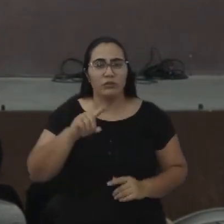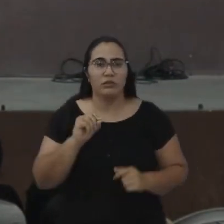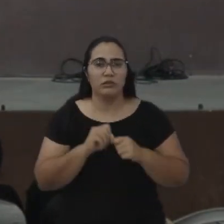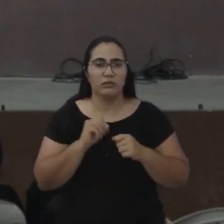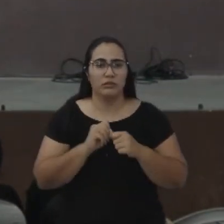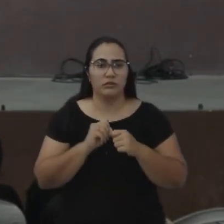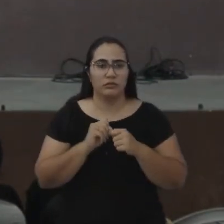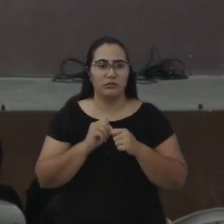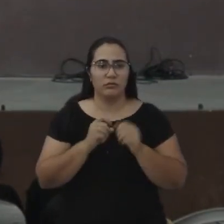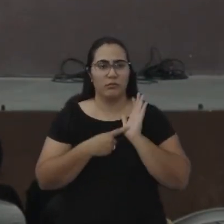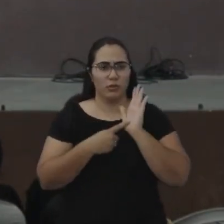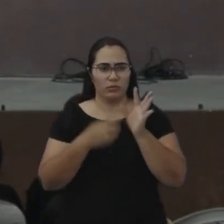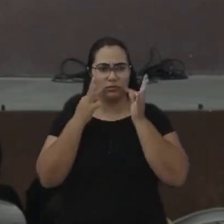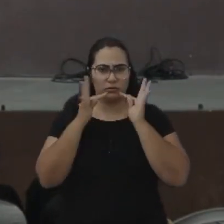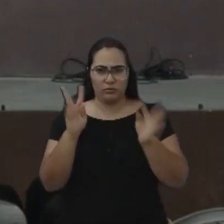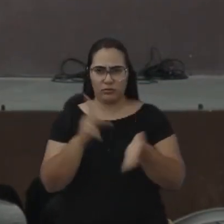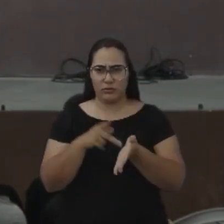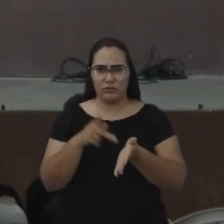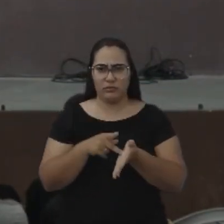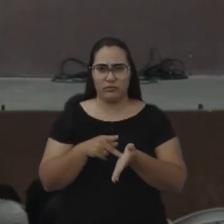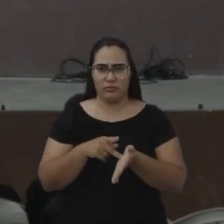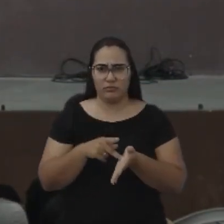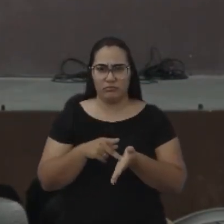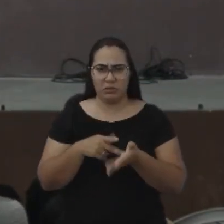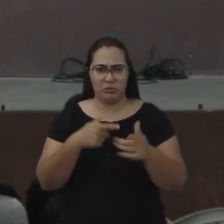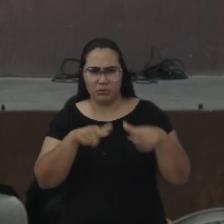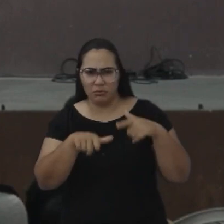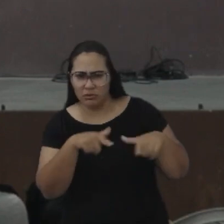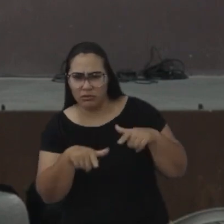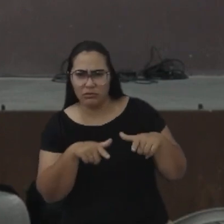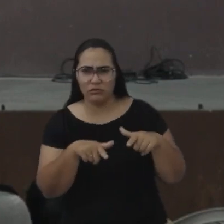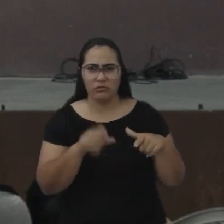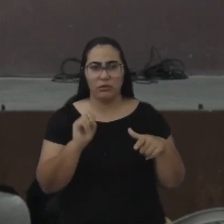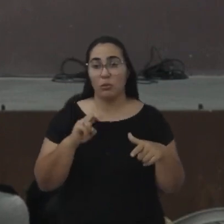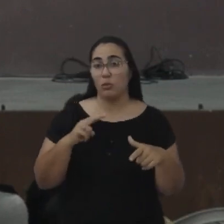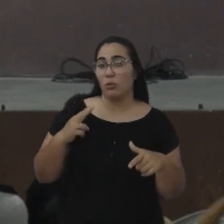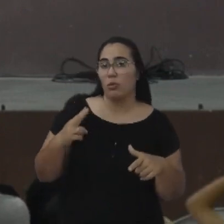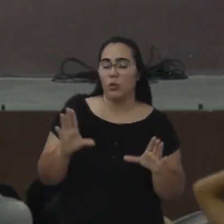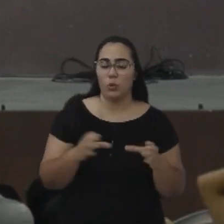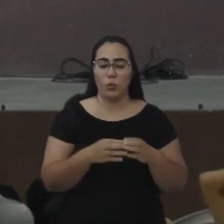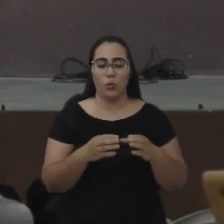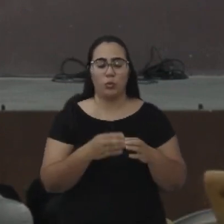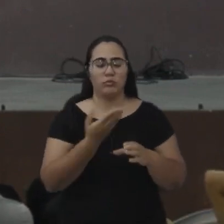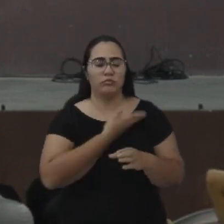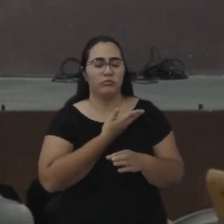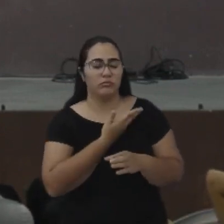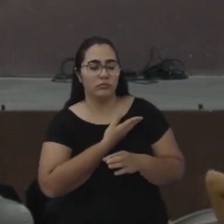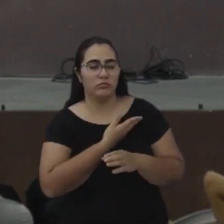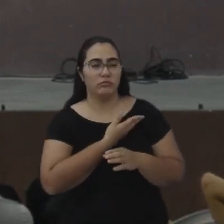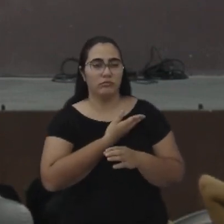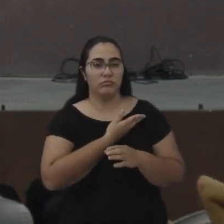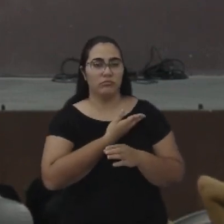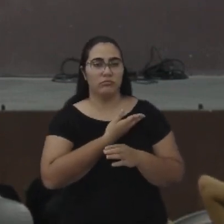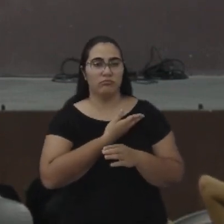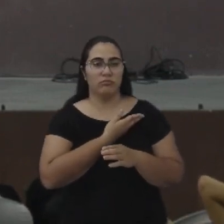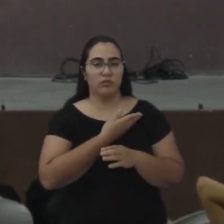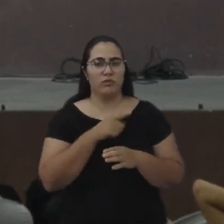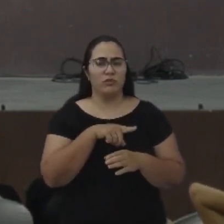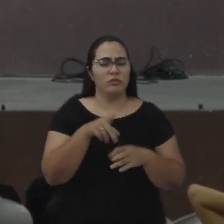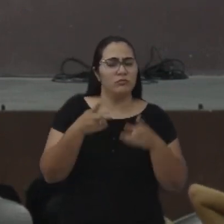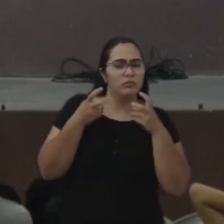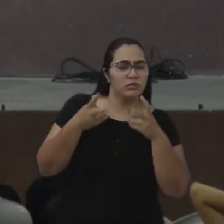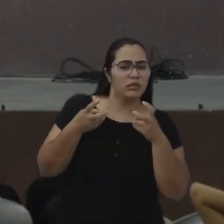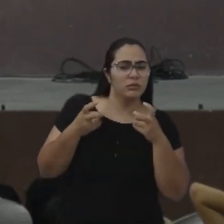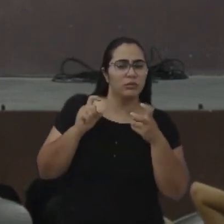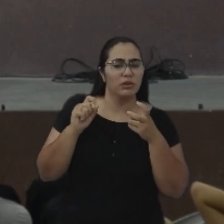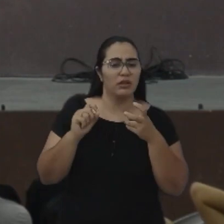onde você está? No teu trabalho? Quando você está em um grupo de amigos, você percebe que eles